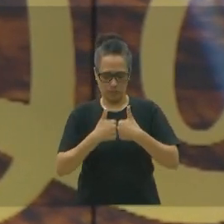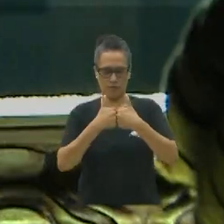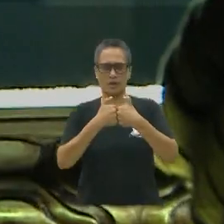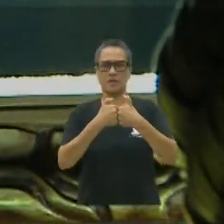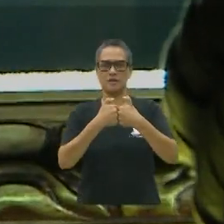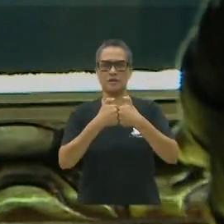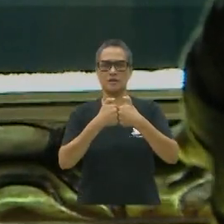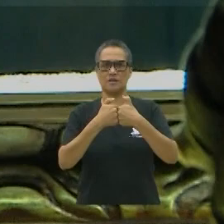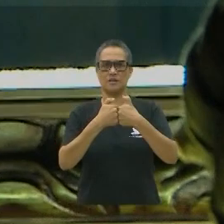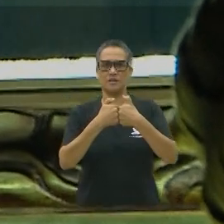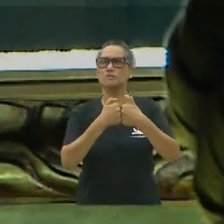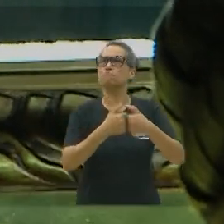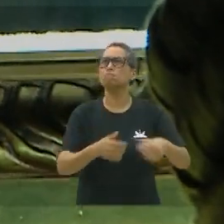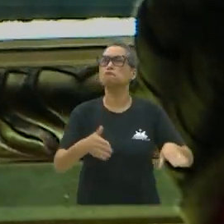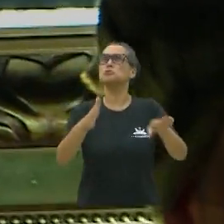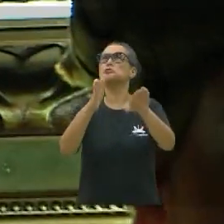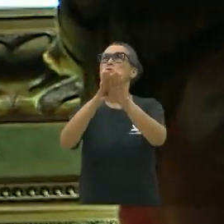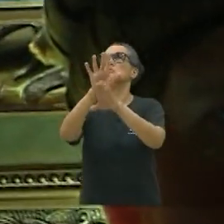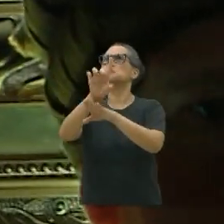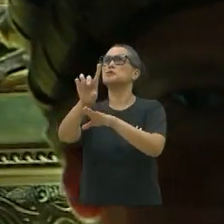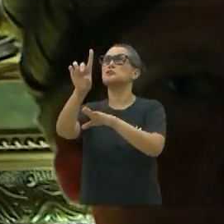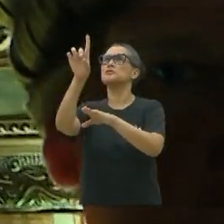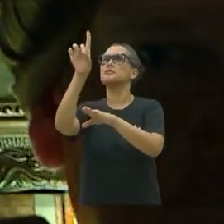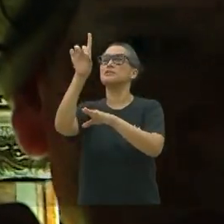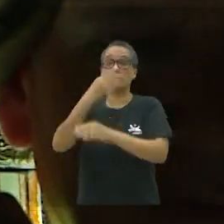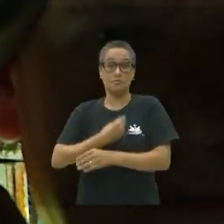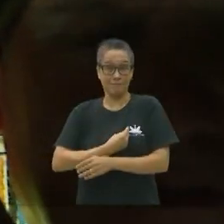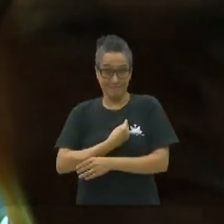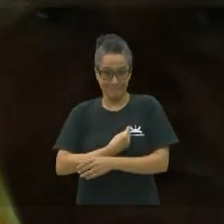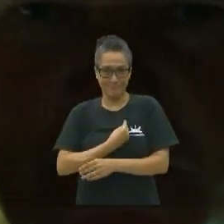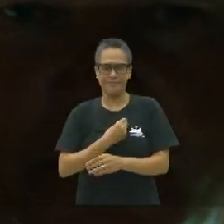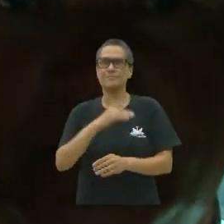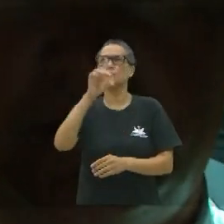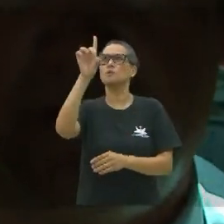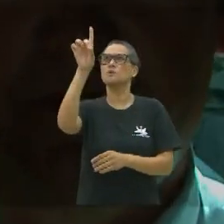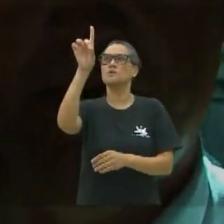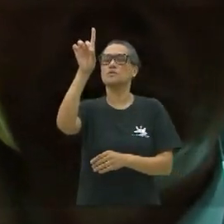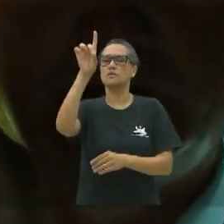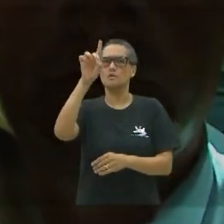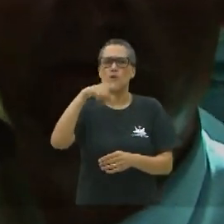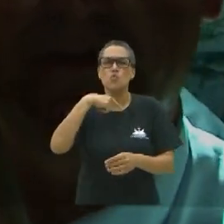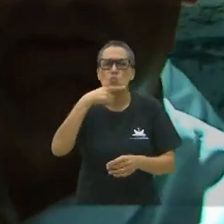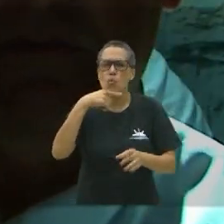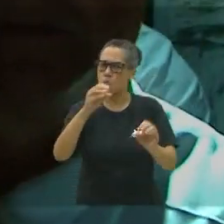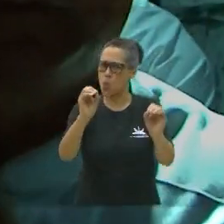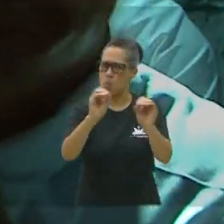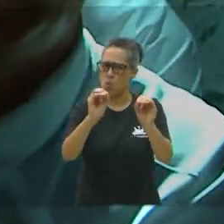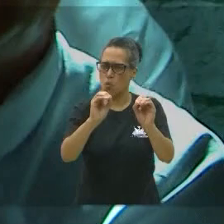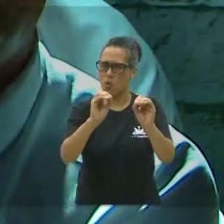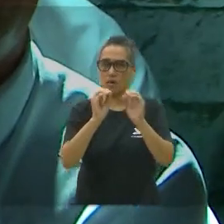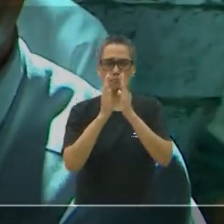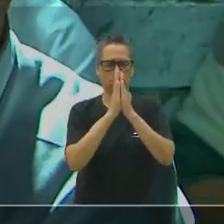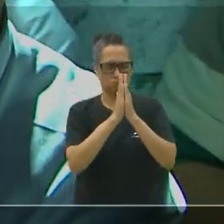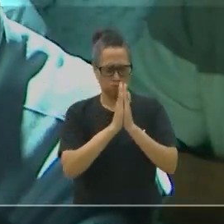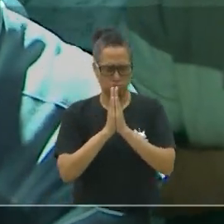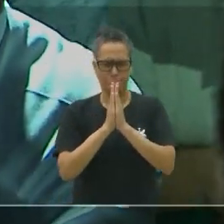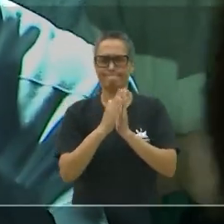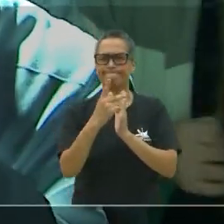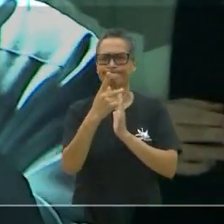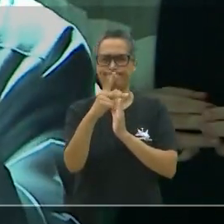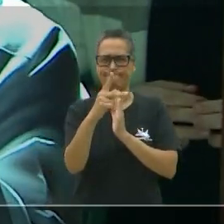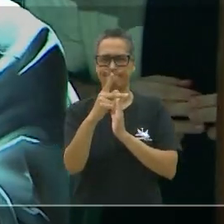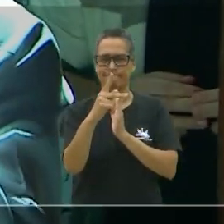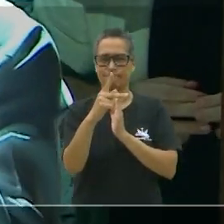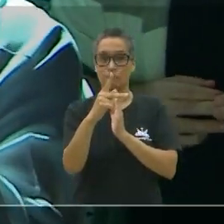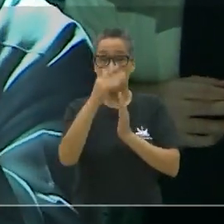Deus. Não duvide, meu querido e minha querida, que a sua oração, quando feita